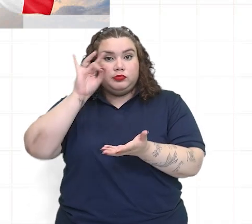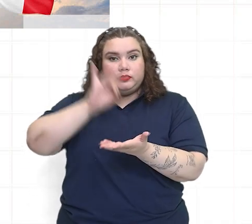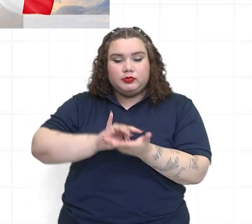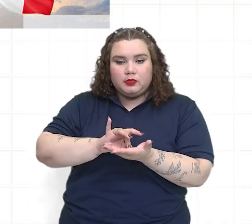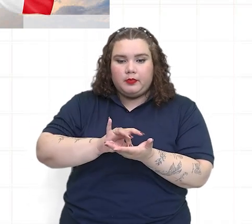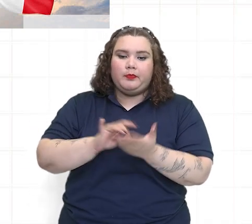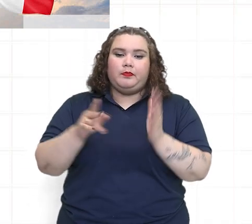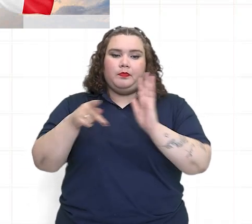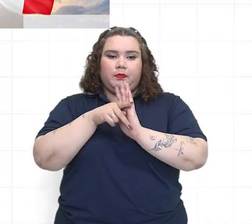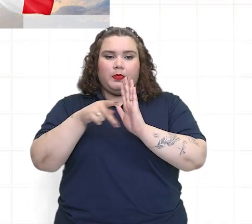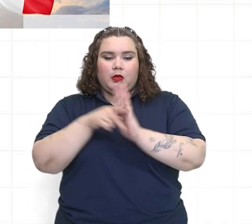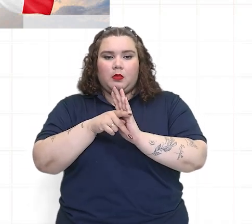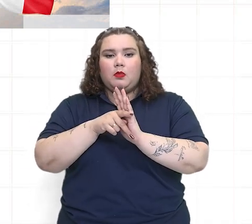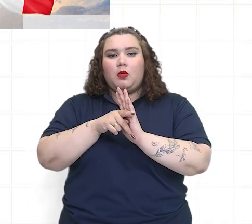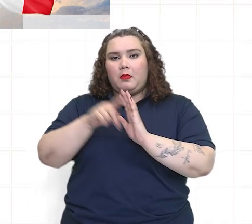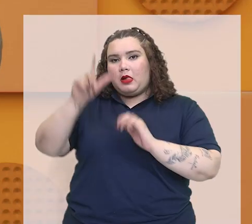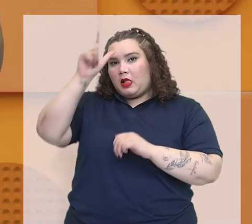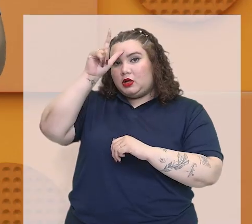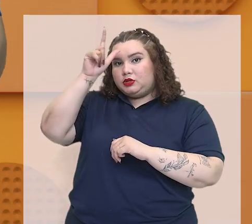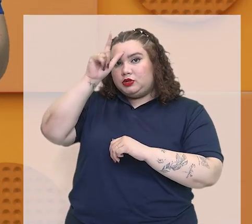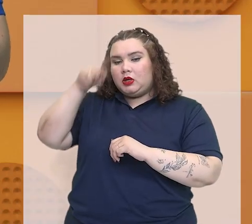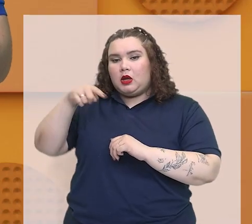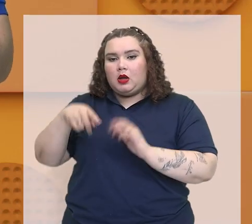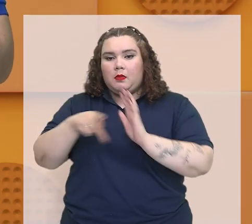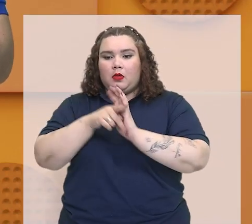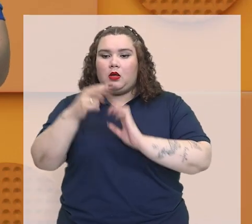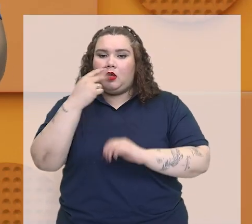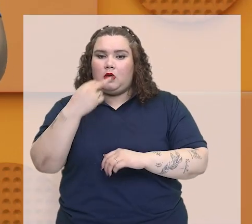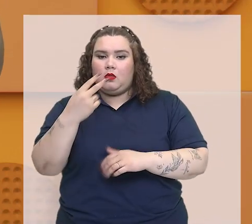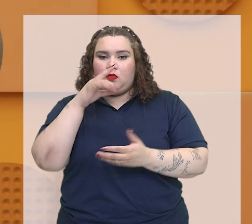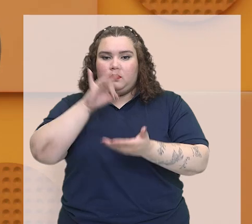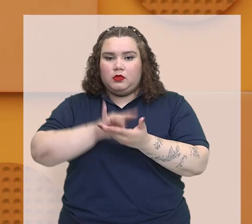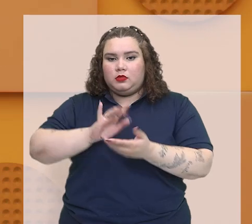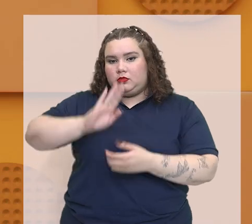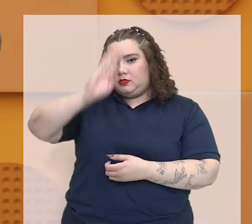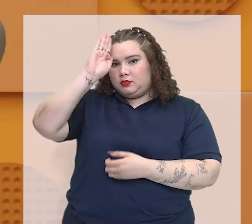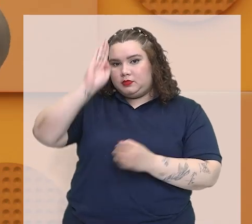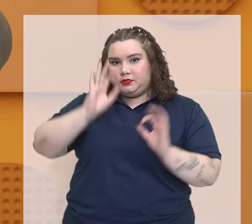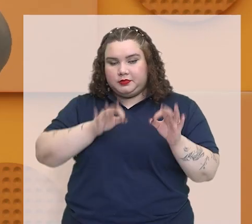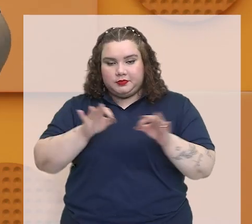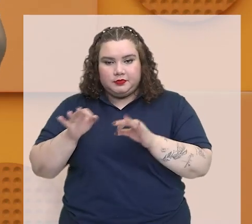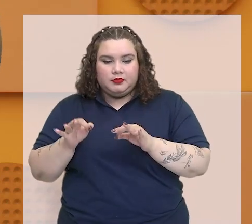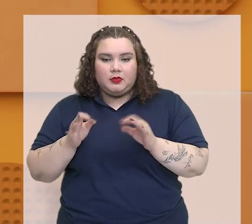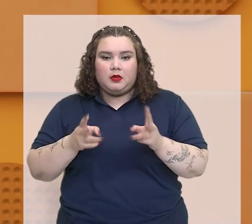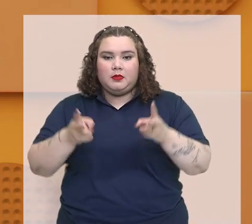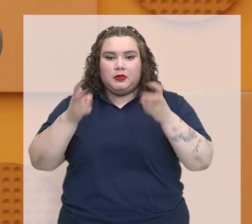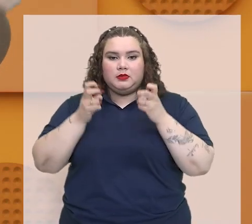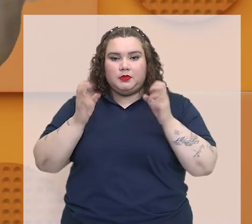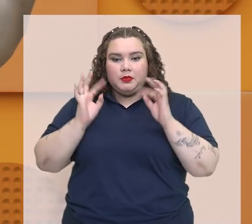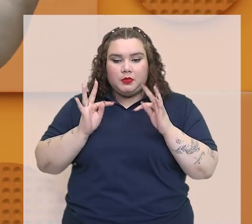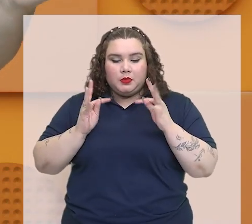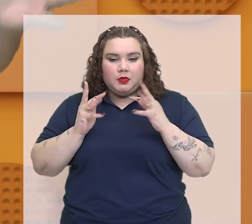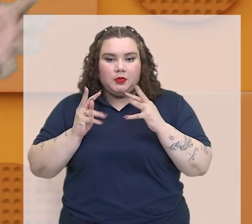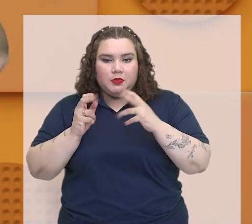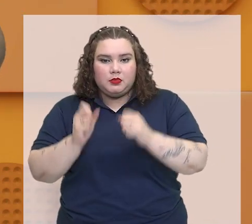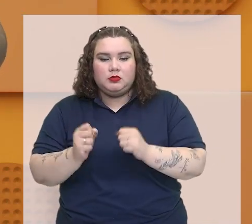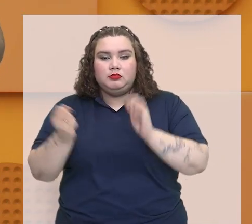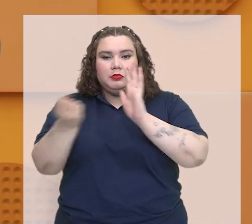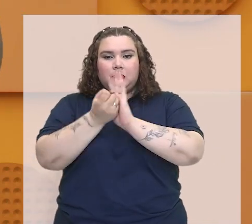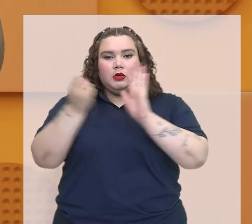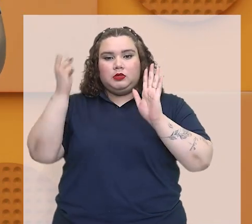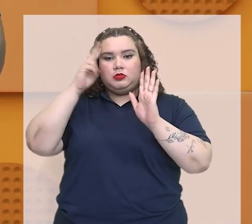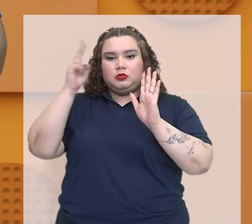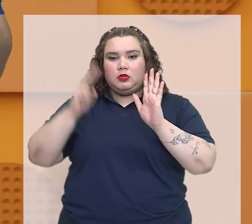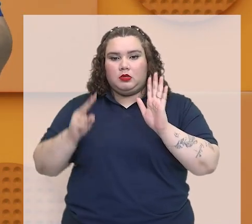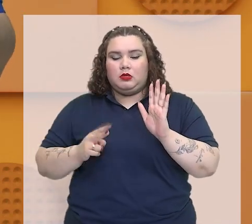aí, né, do latim, que era então a língua oficial dos romanos. Observe então todo esse legado que foi deixado